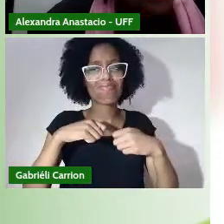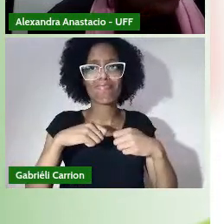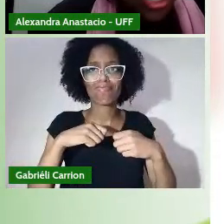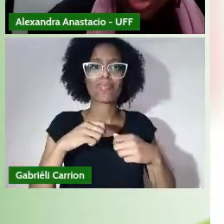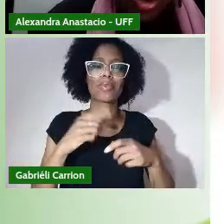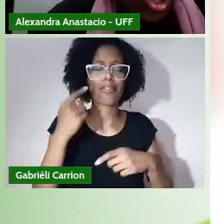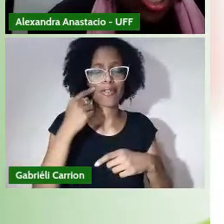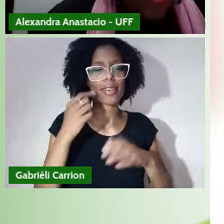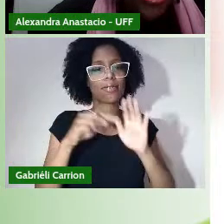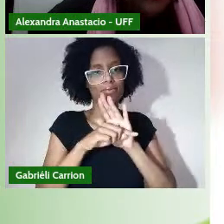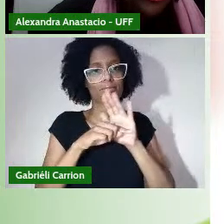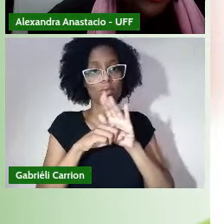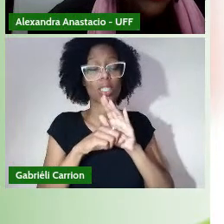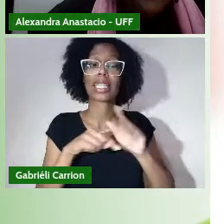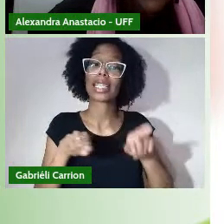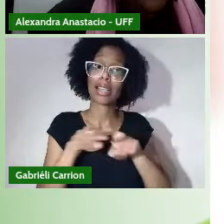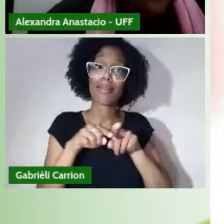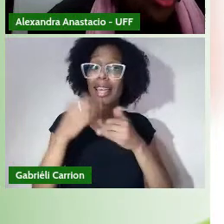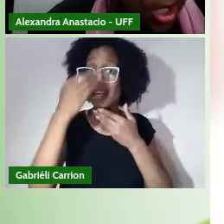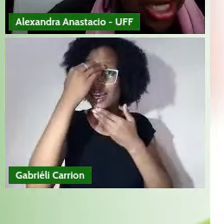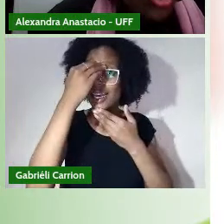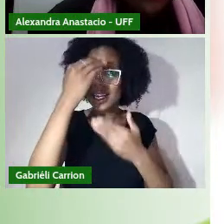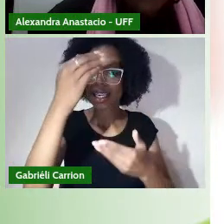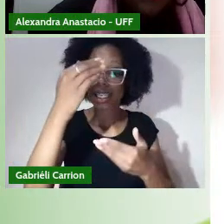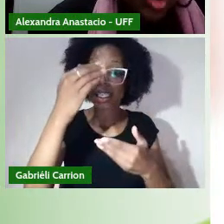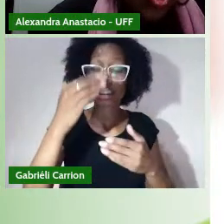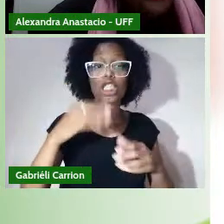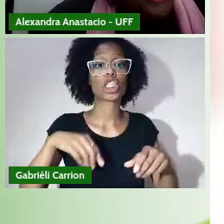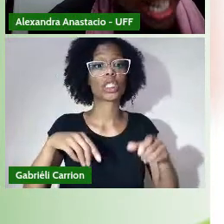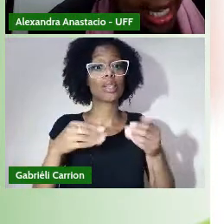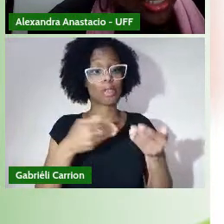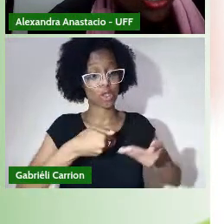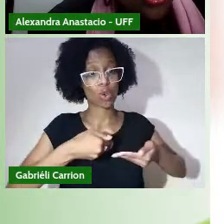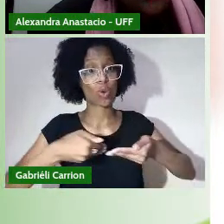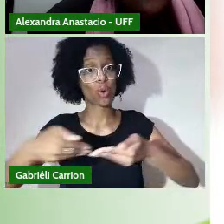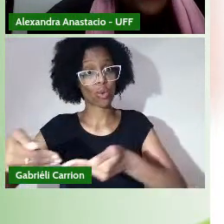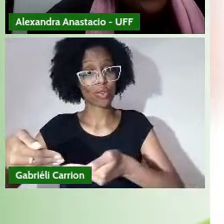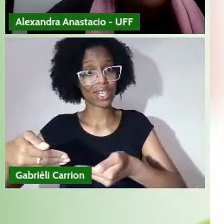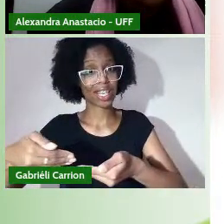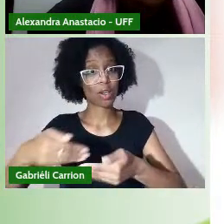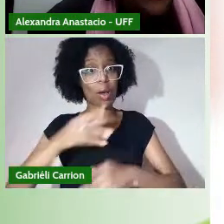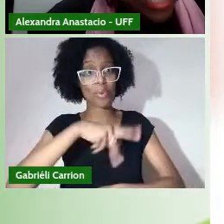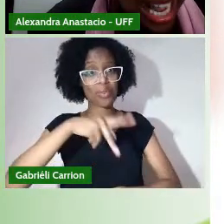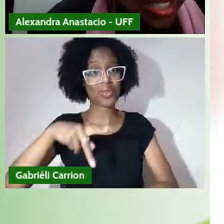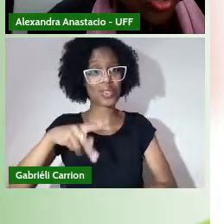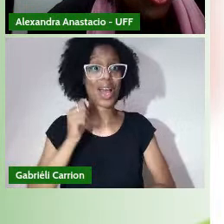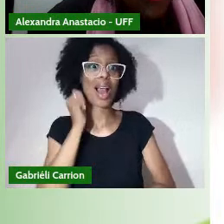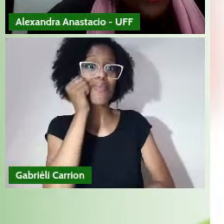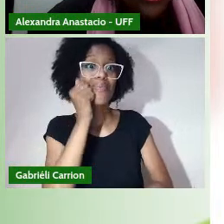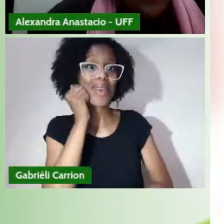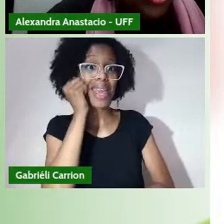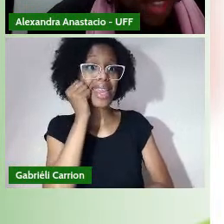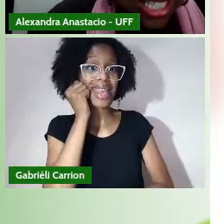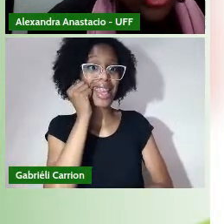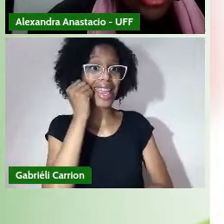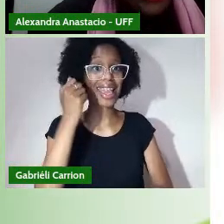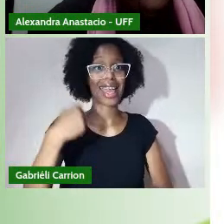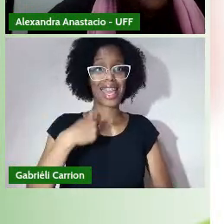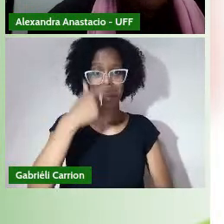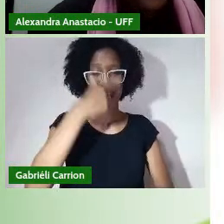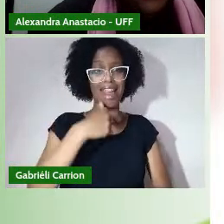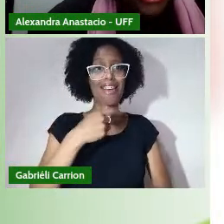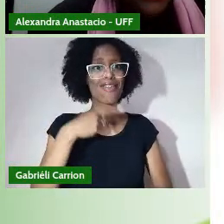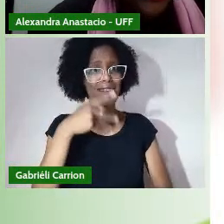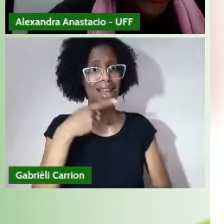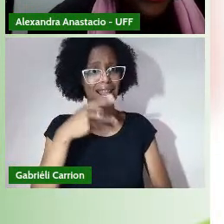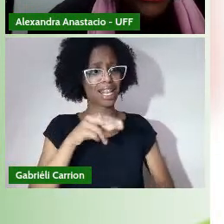né, eu não deixo de lembrar disso, o convite de uma professora negra para falar sobre universidade,